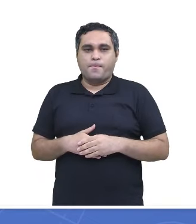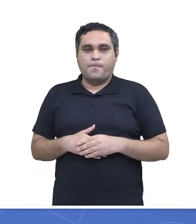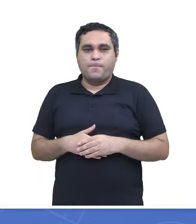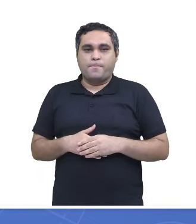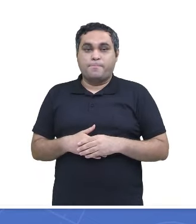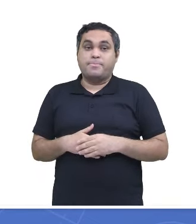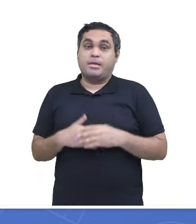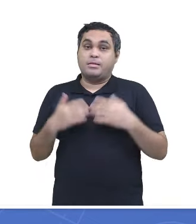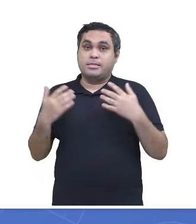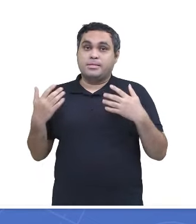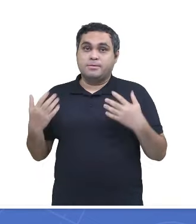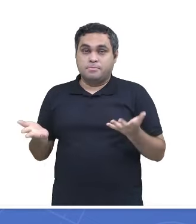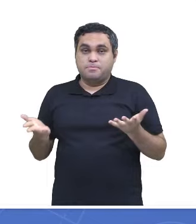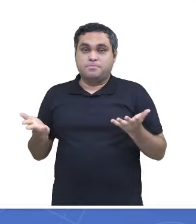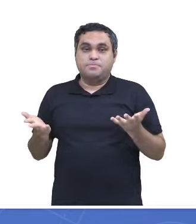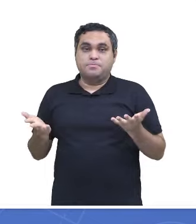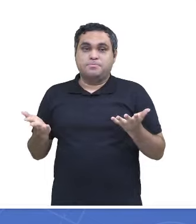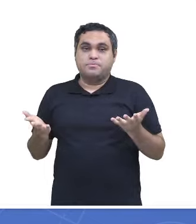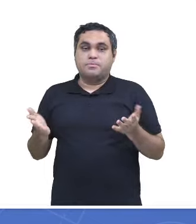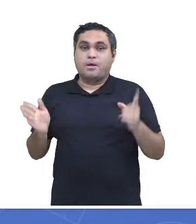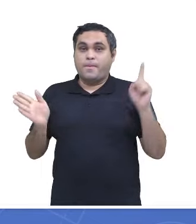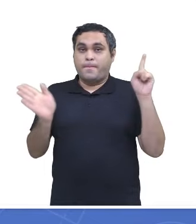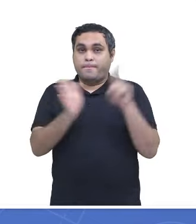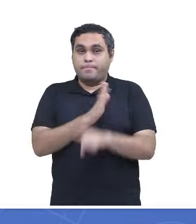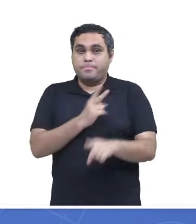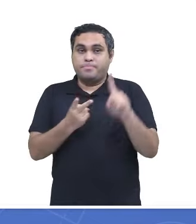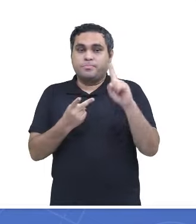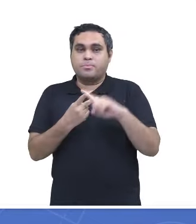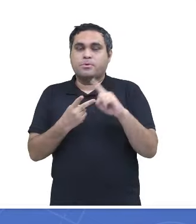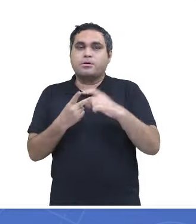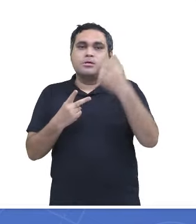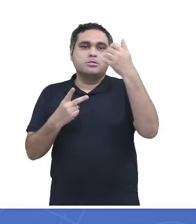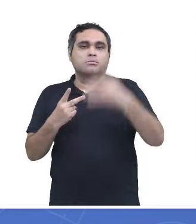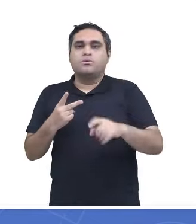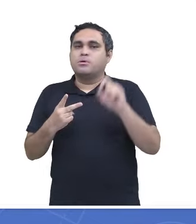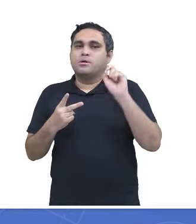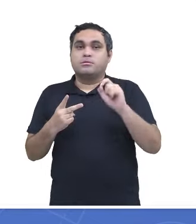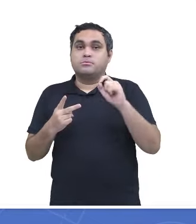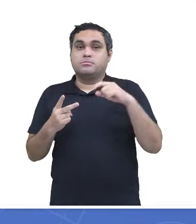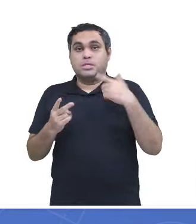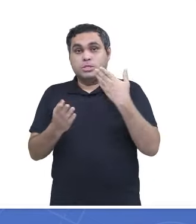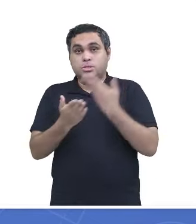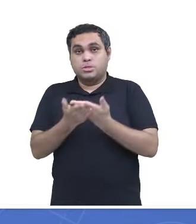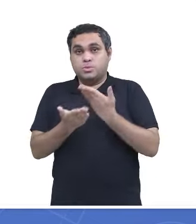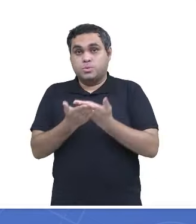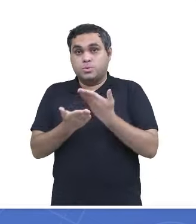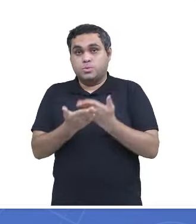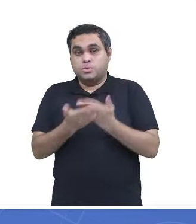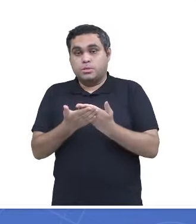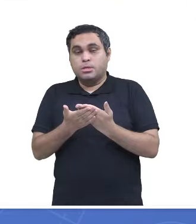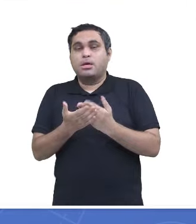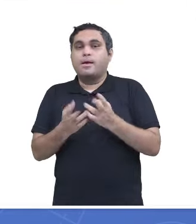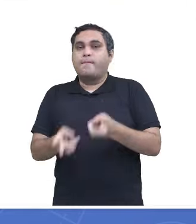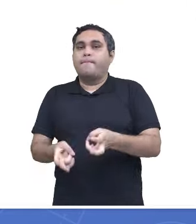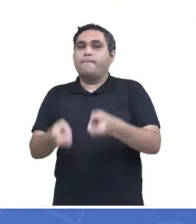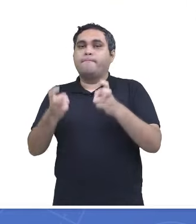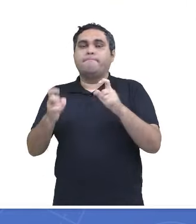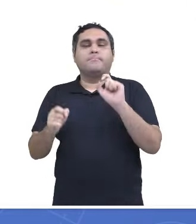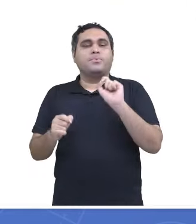Muito bem, a questão 1 diz o seguinte: a partir do que foi estudado em aula, percebemos que existem